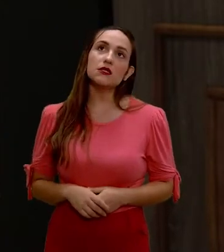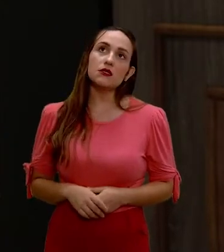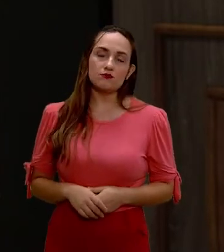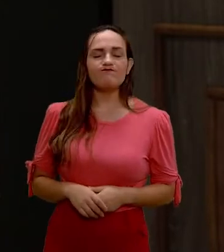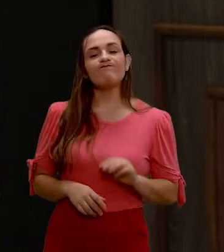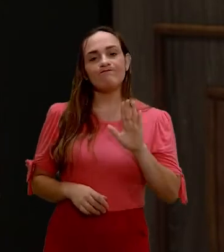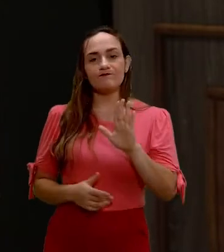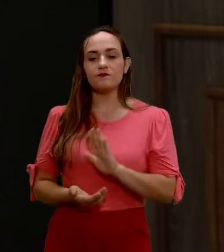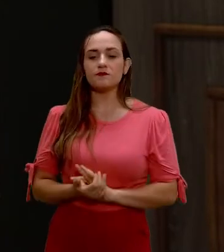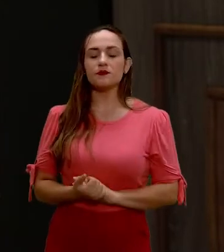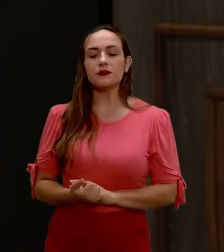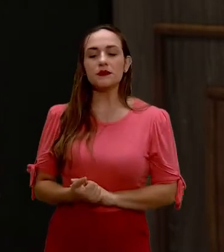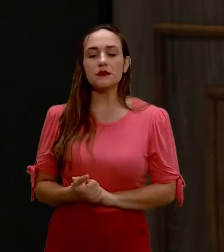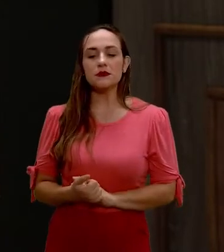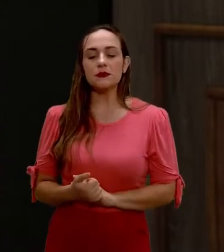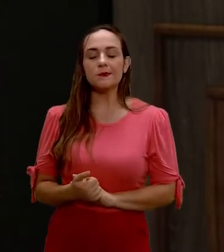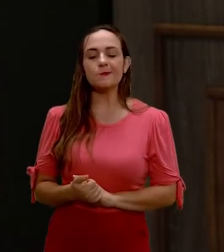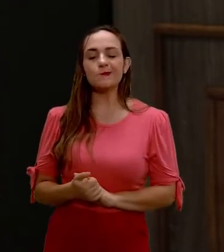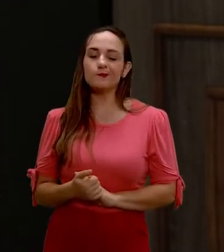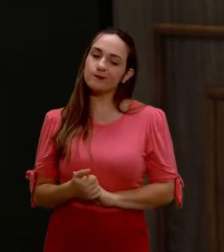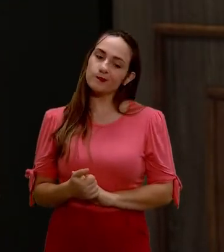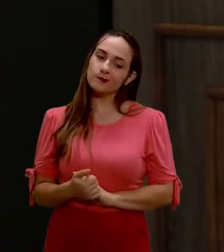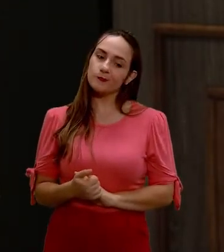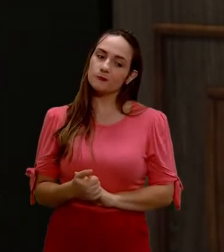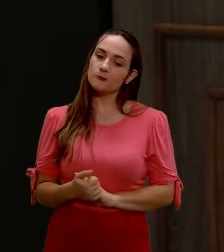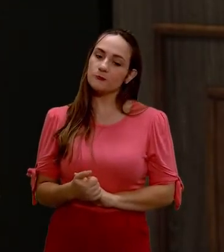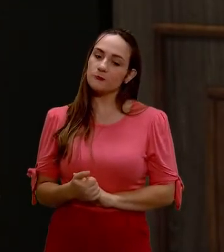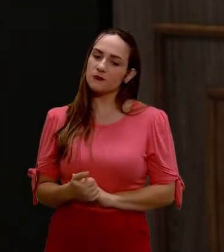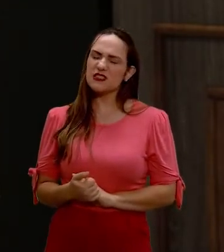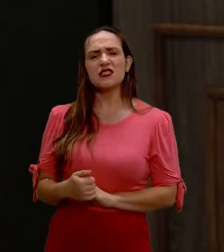Na época eu olhei,